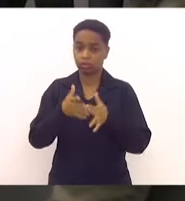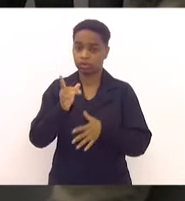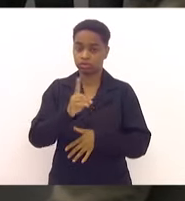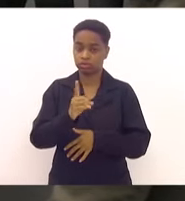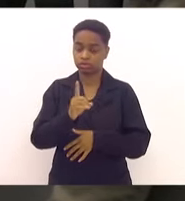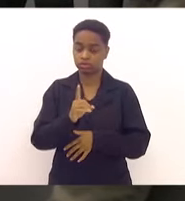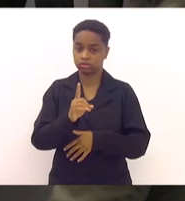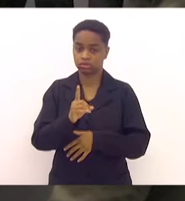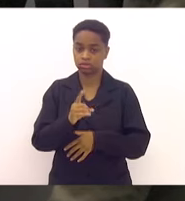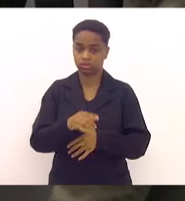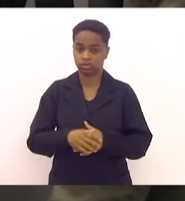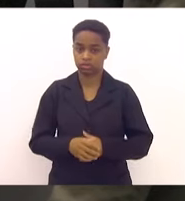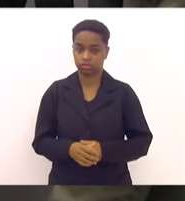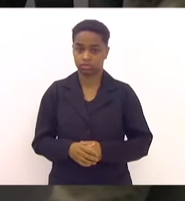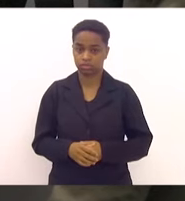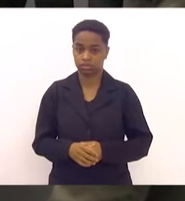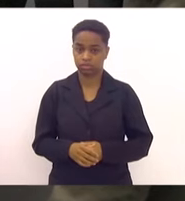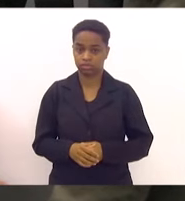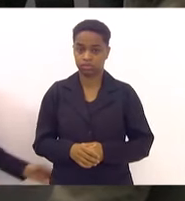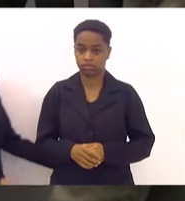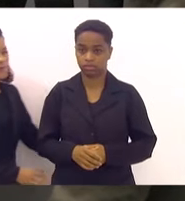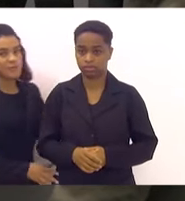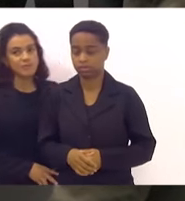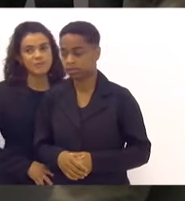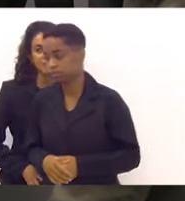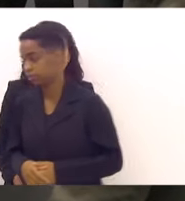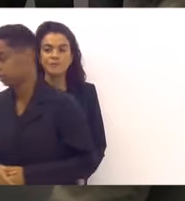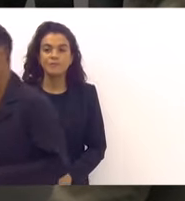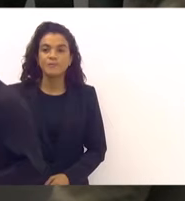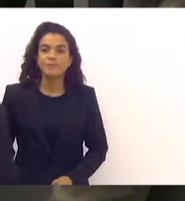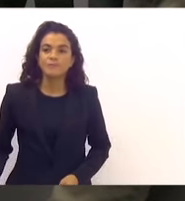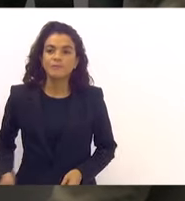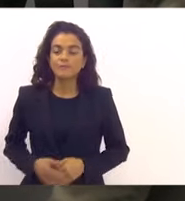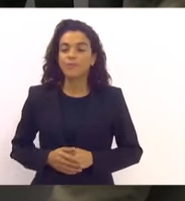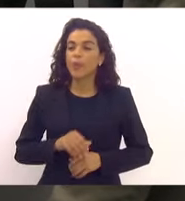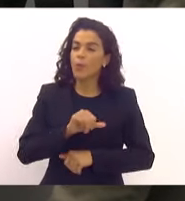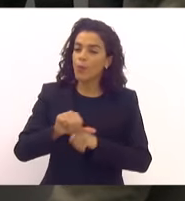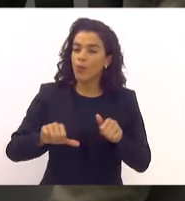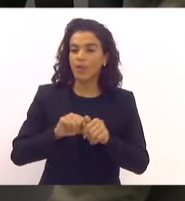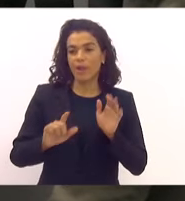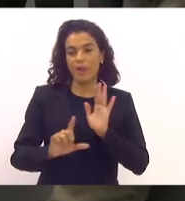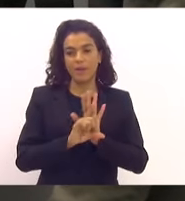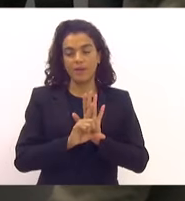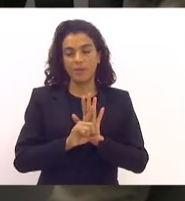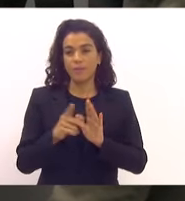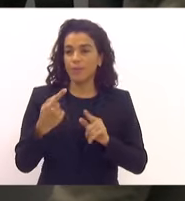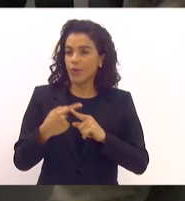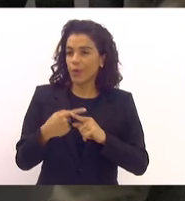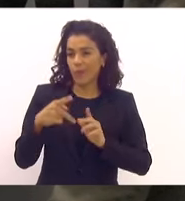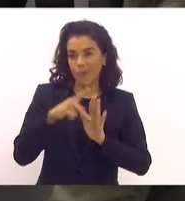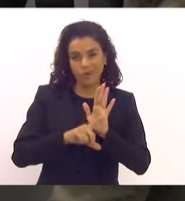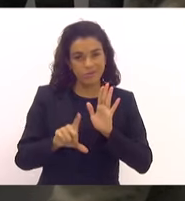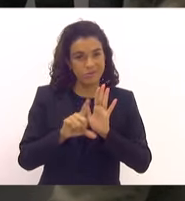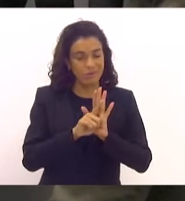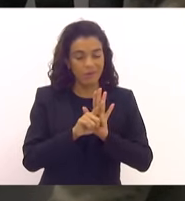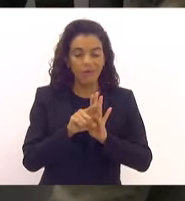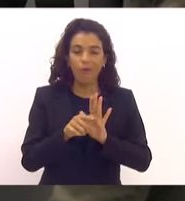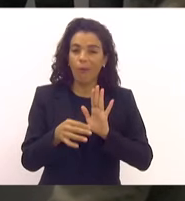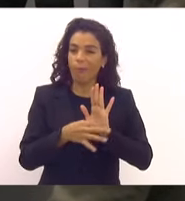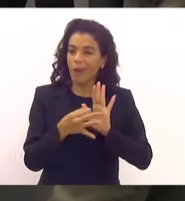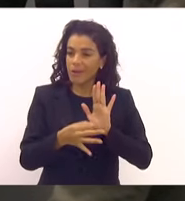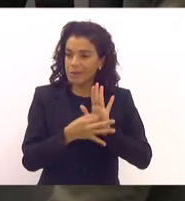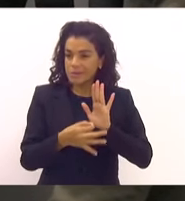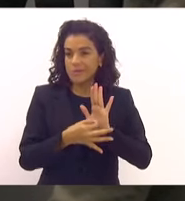Né? O ideal seria mudar a lei. Né? Acho que o projeto, nesse sentido, um